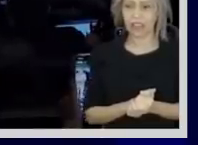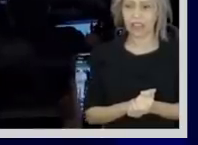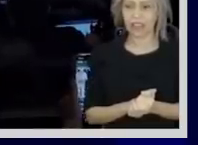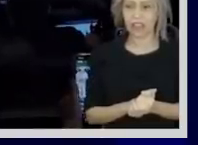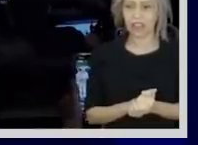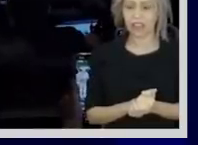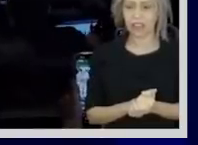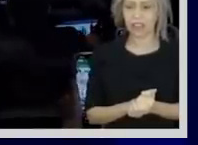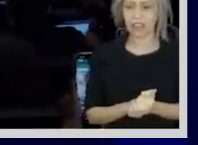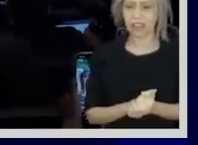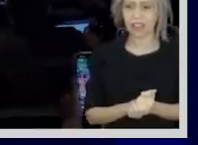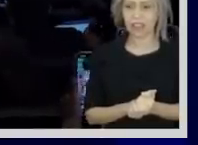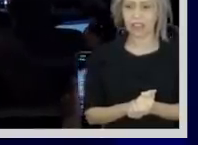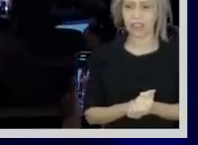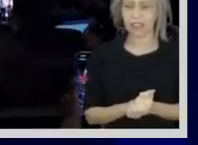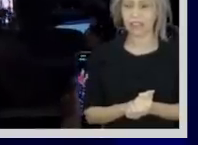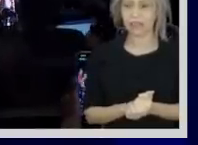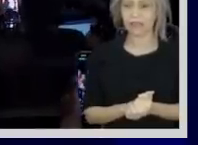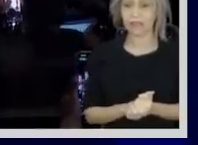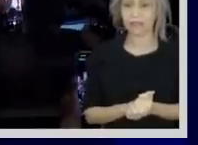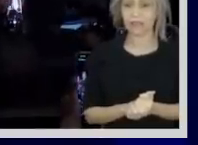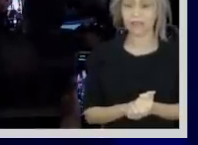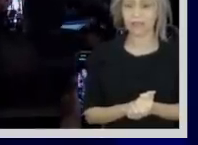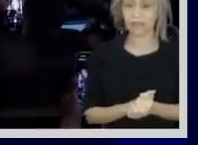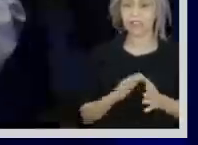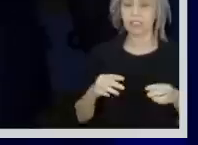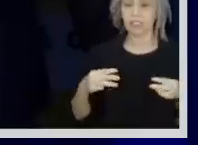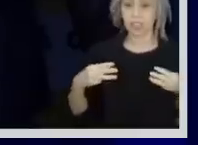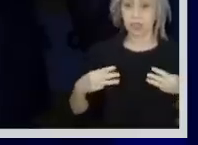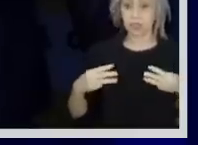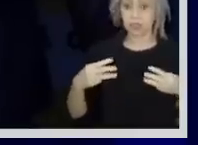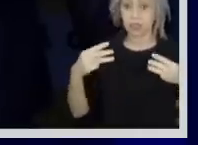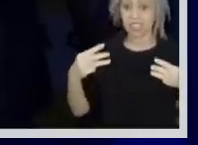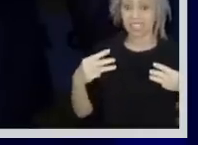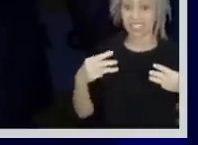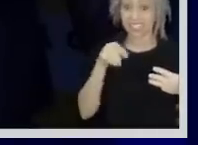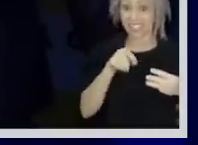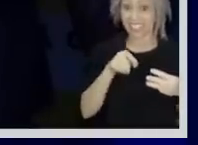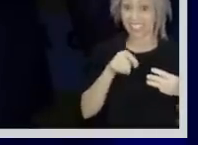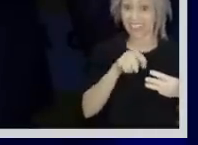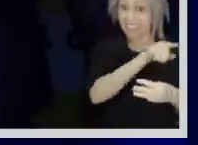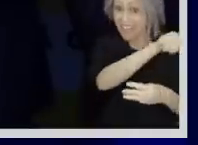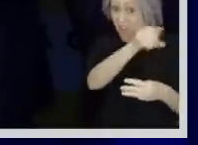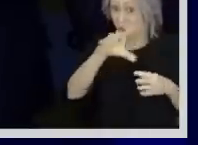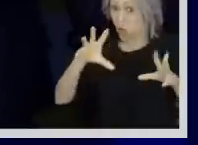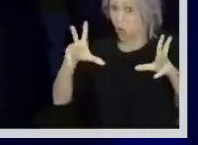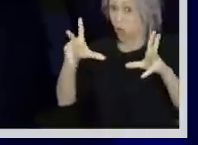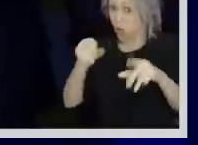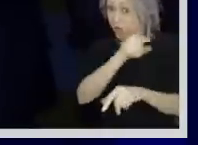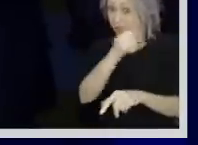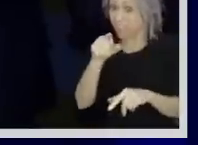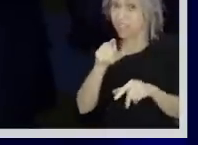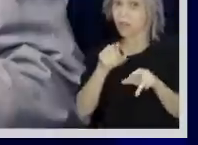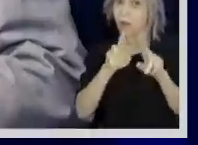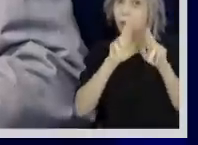queria com um plus, turbinado. Ela queria um planejamento que fosse acima dos bancos públicos, por exemplo. Ela queria,